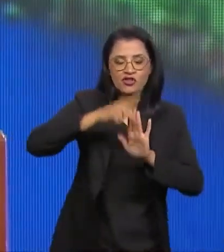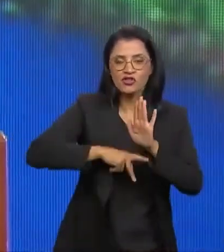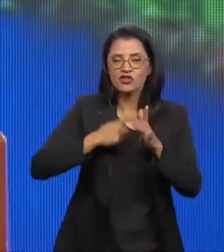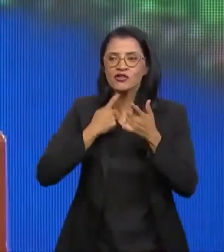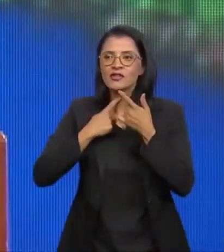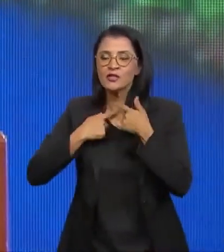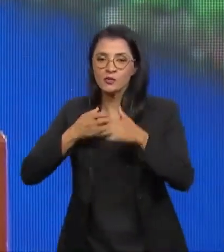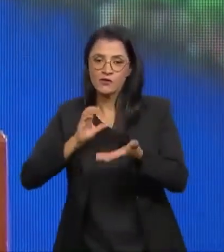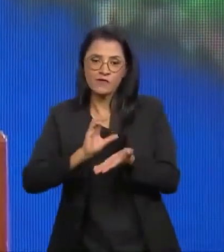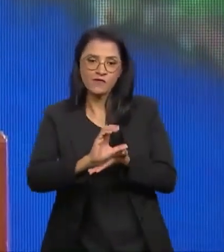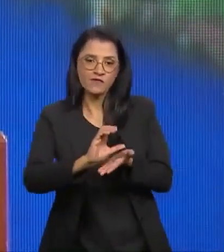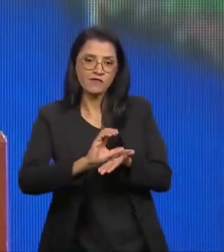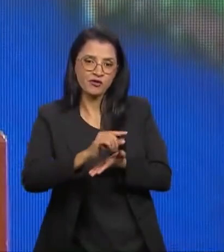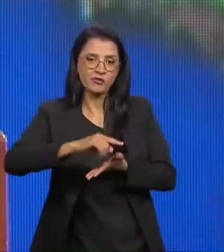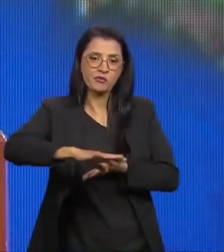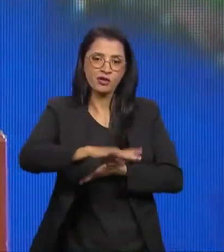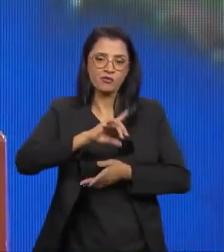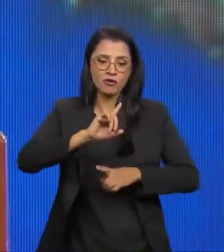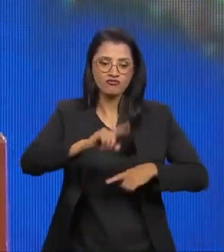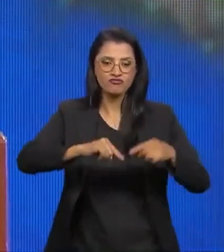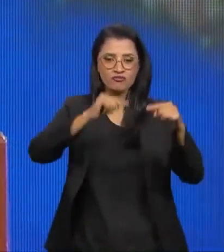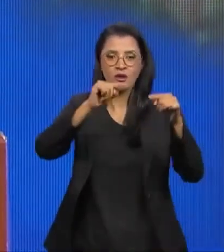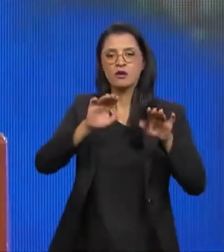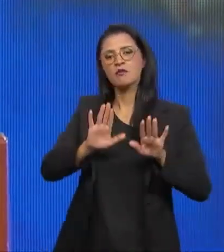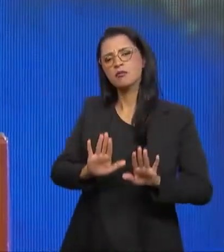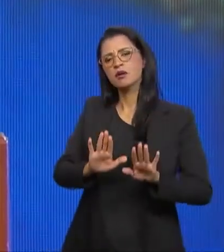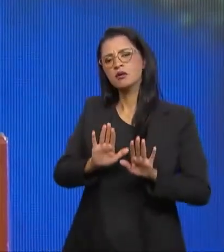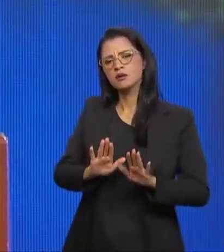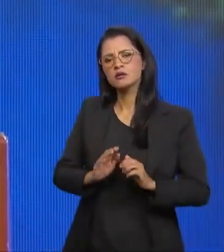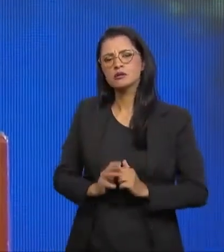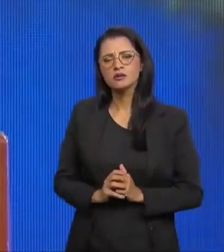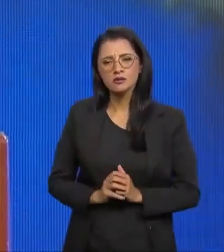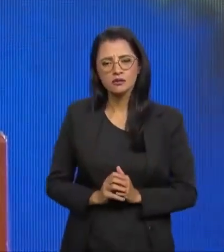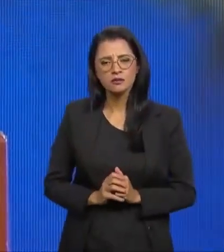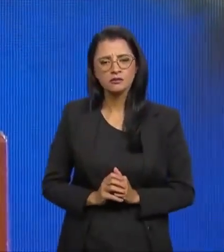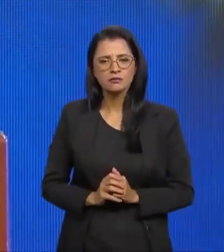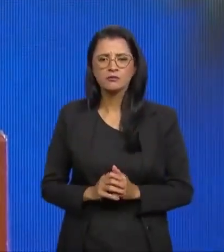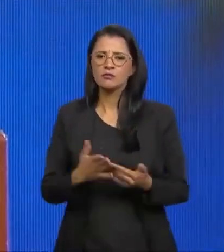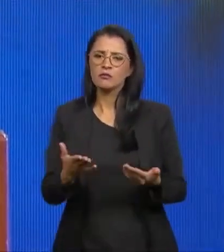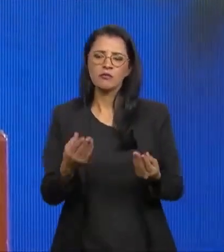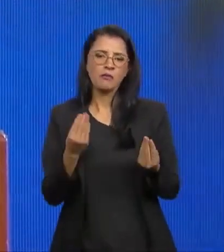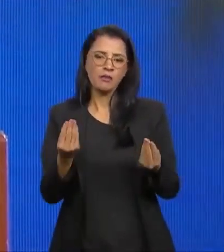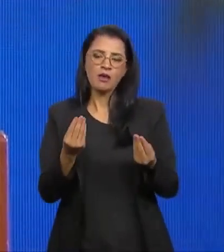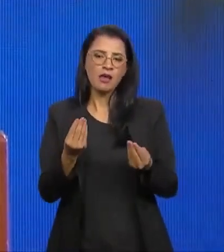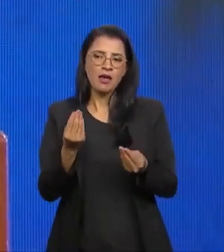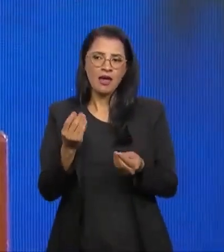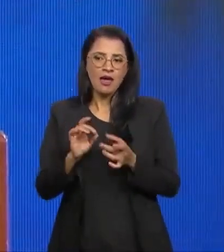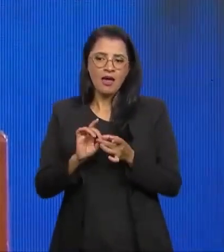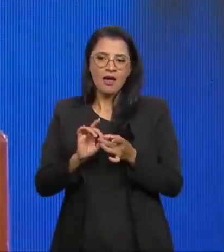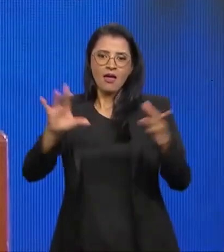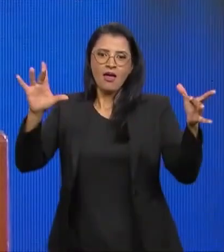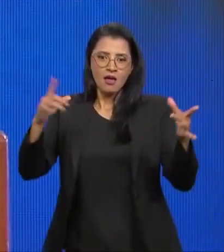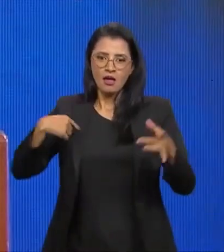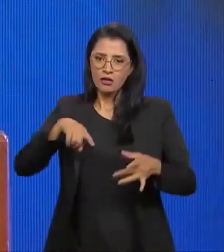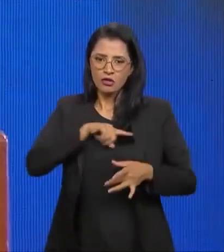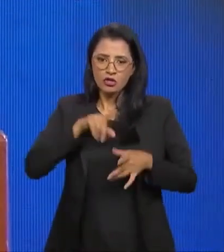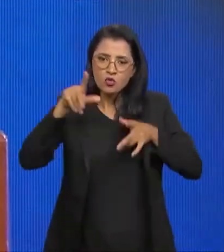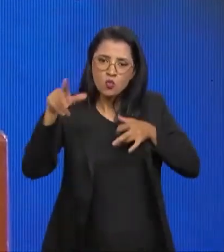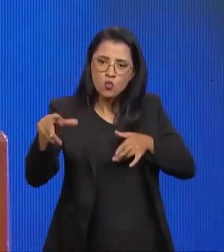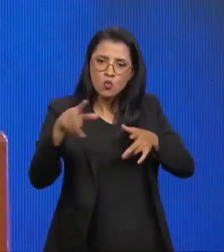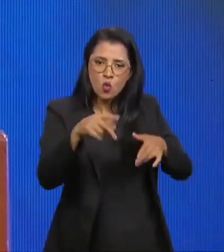e investimentos. Entretanto, ele não aflora livremente em todos